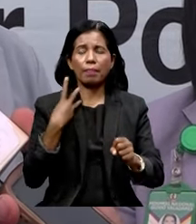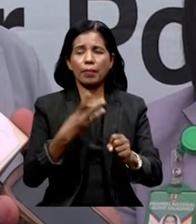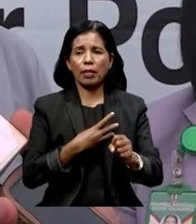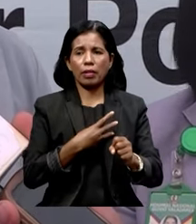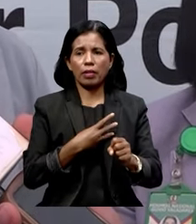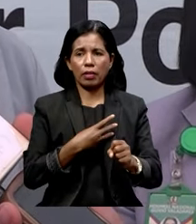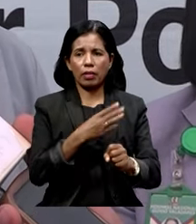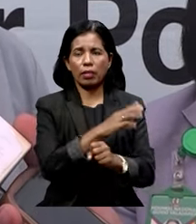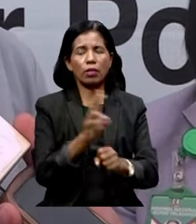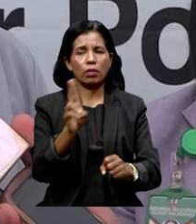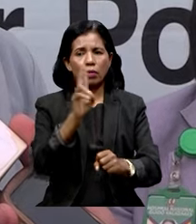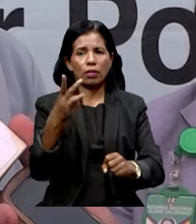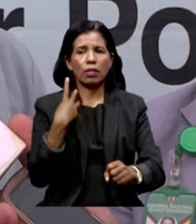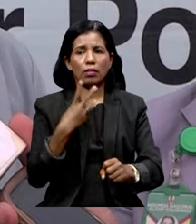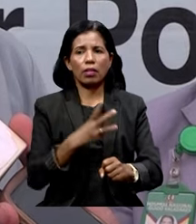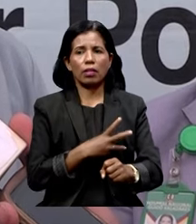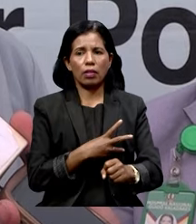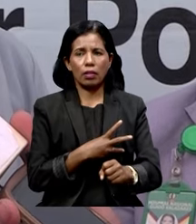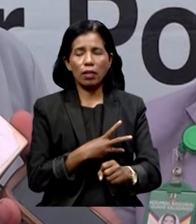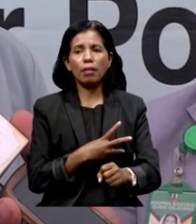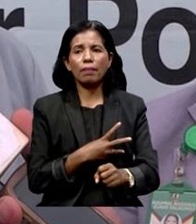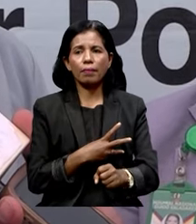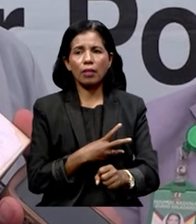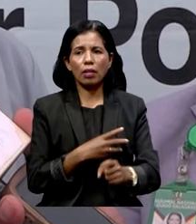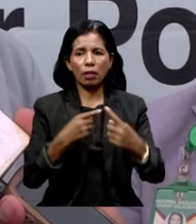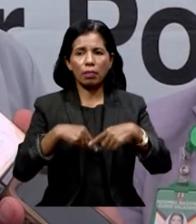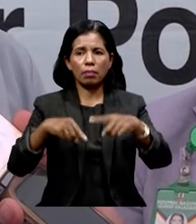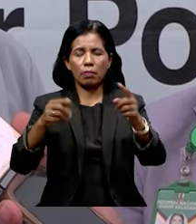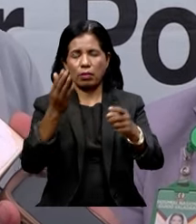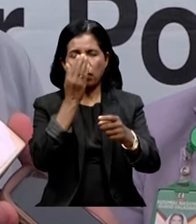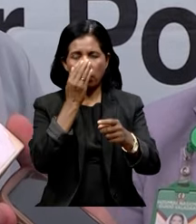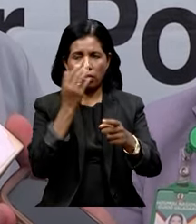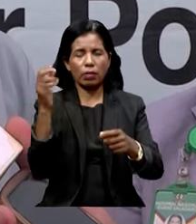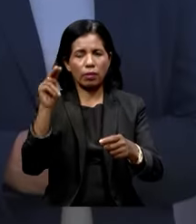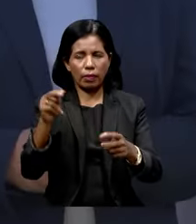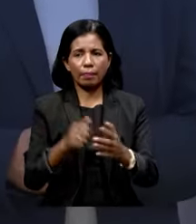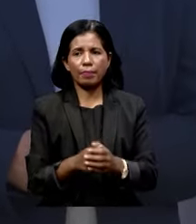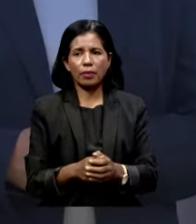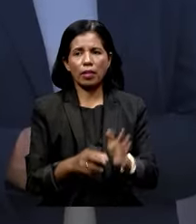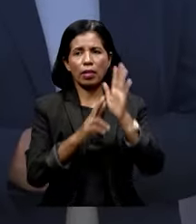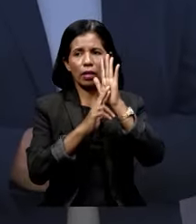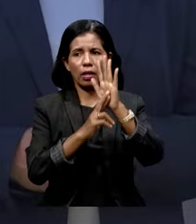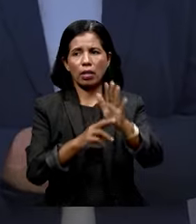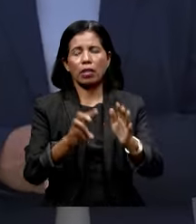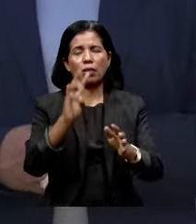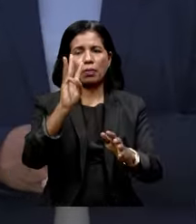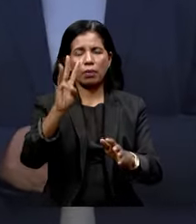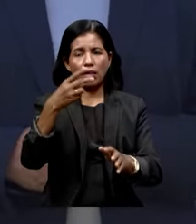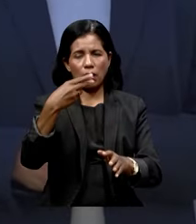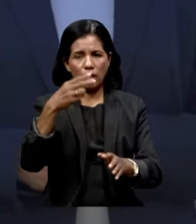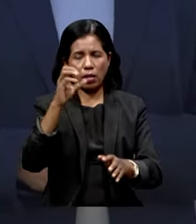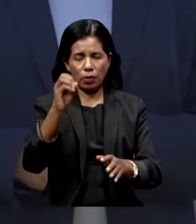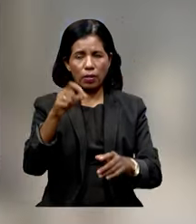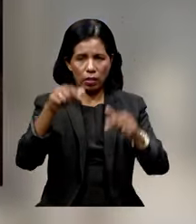trabana ita ne gastu durante nebe mag ita ba iha oksigennya. Iha bibang ne representante WHO he Timor-Leste